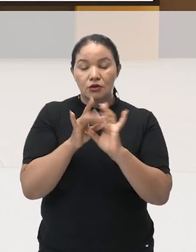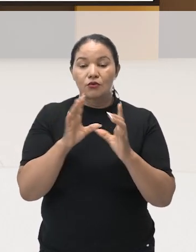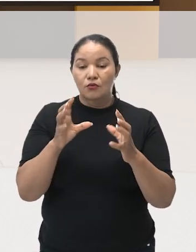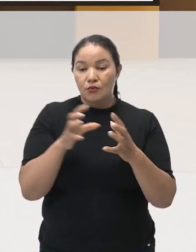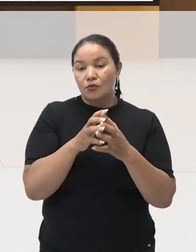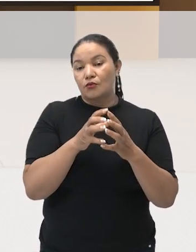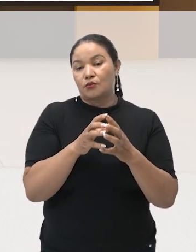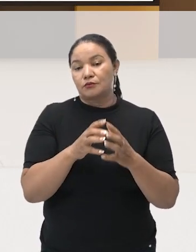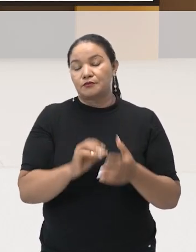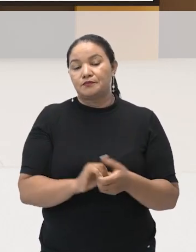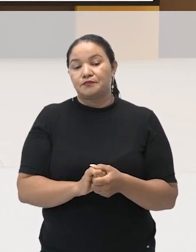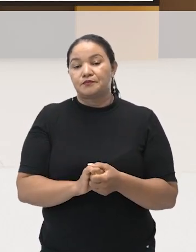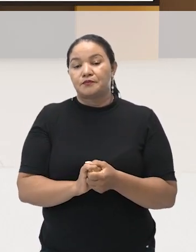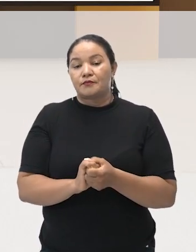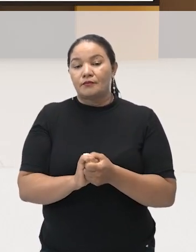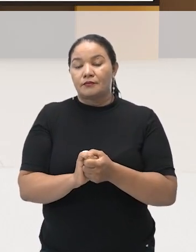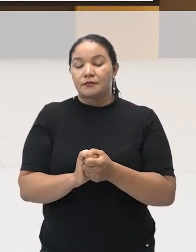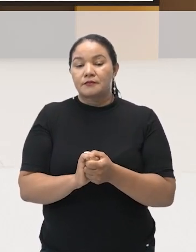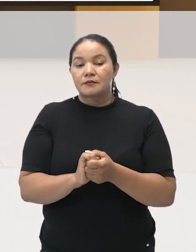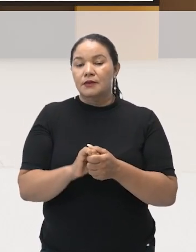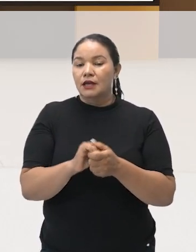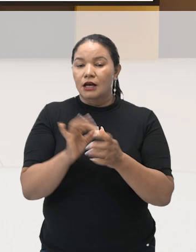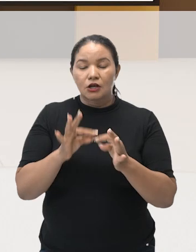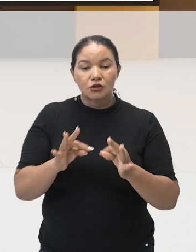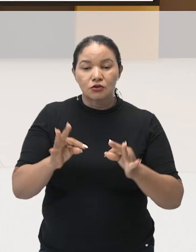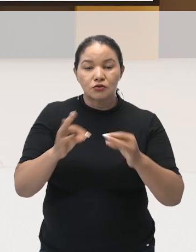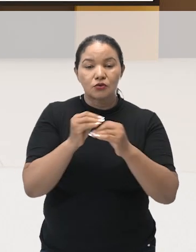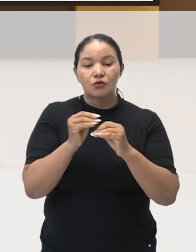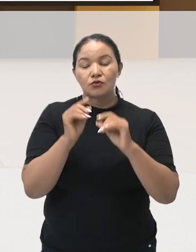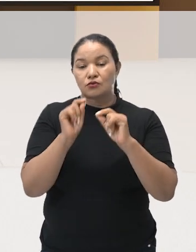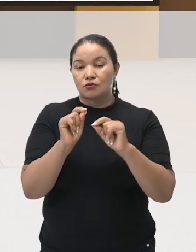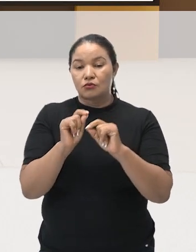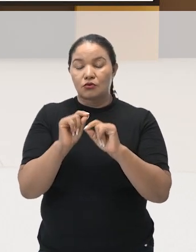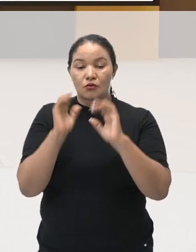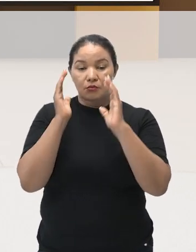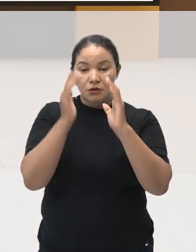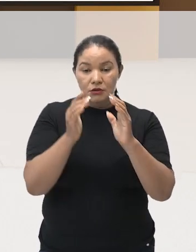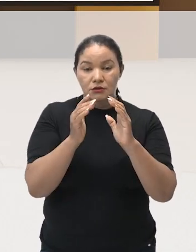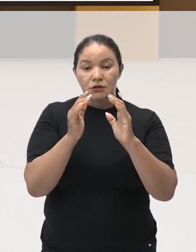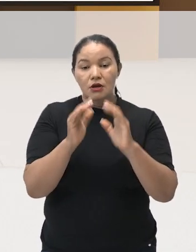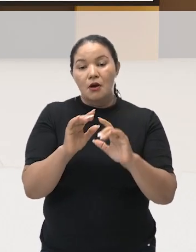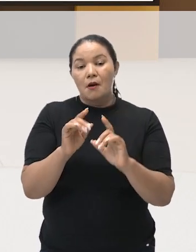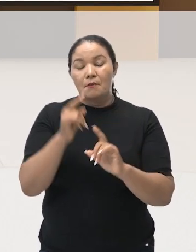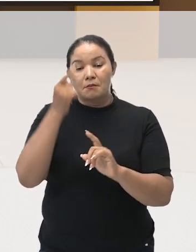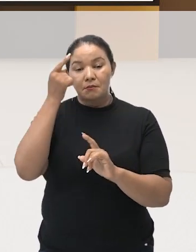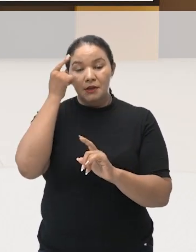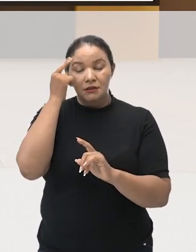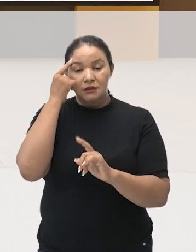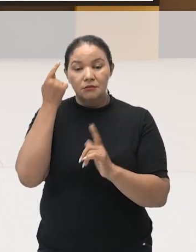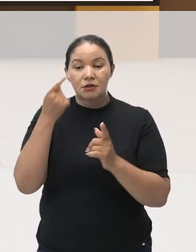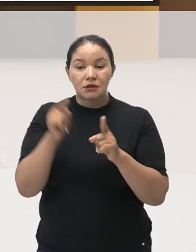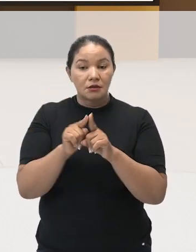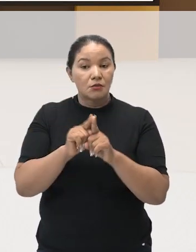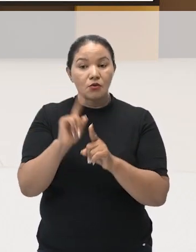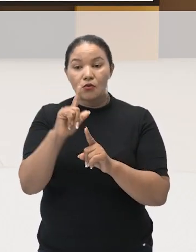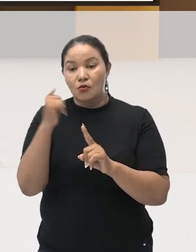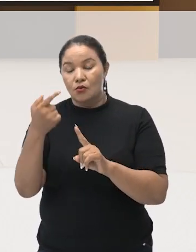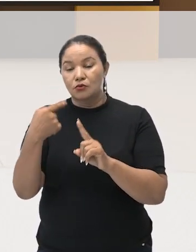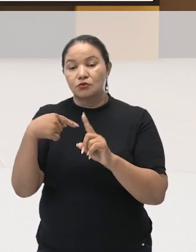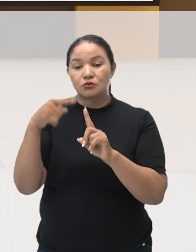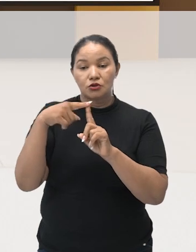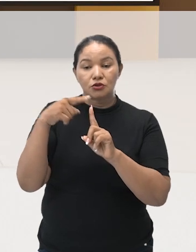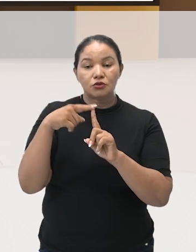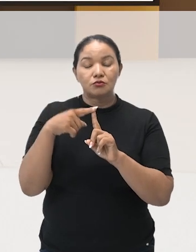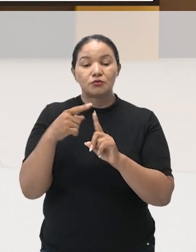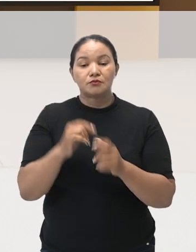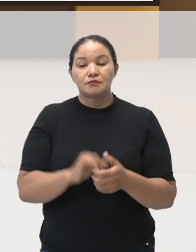a solidariedade mecânica. É como se todos obedecessem ao mesmo pensamento. Mas existe outro tipo. Tem, como a gente está vendo